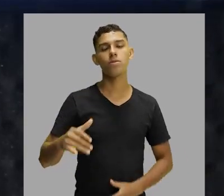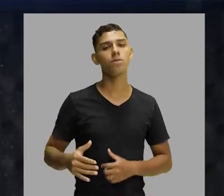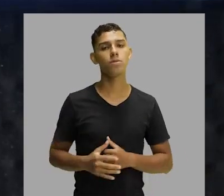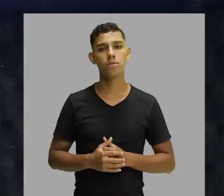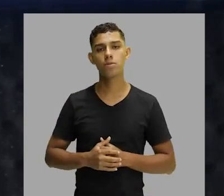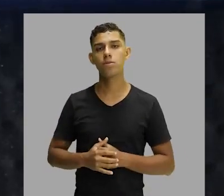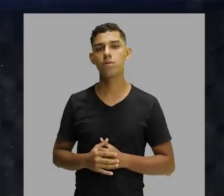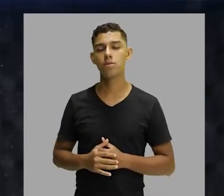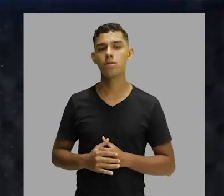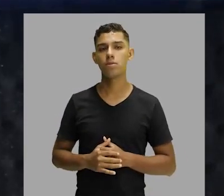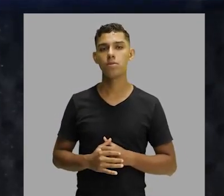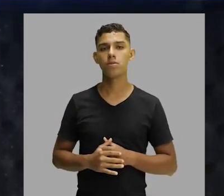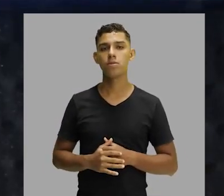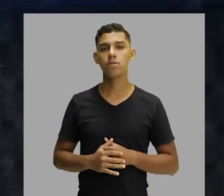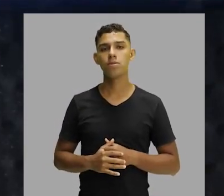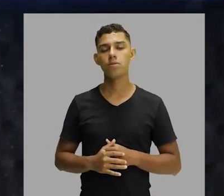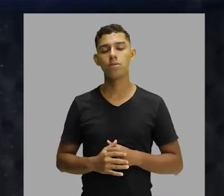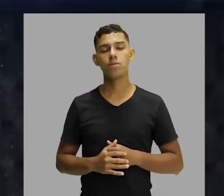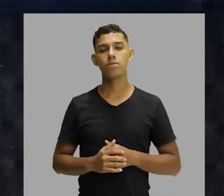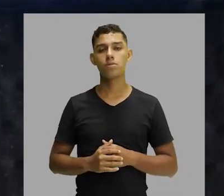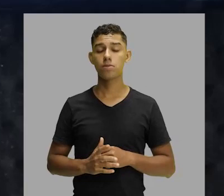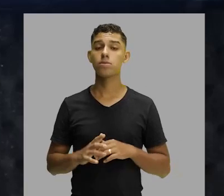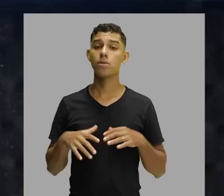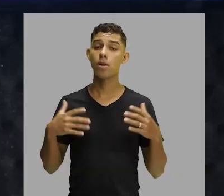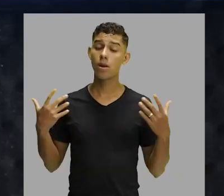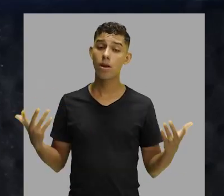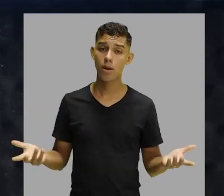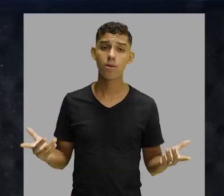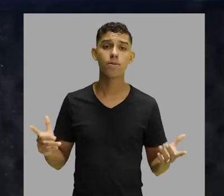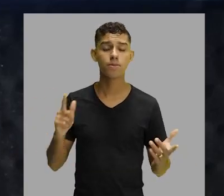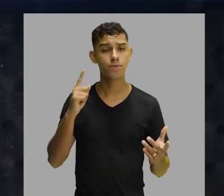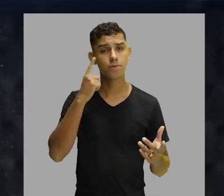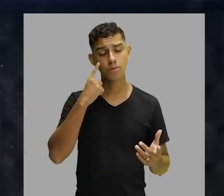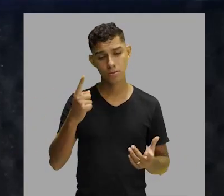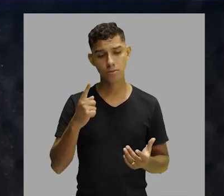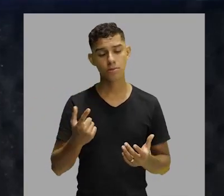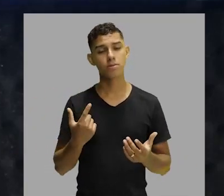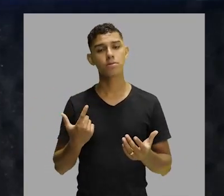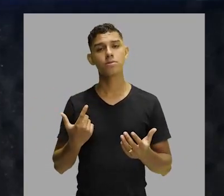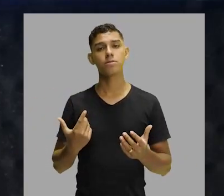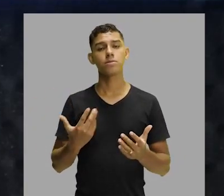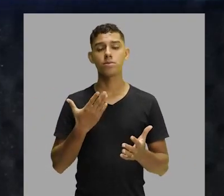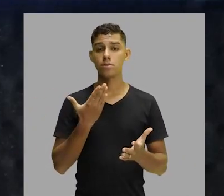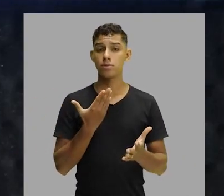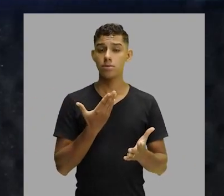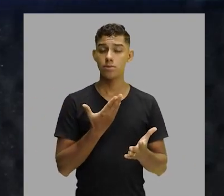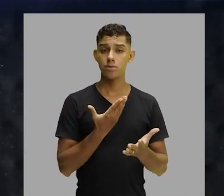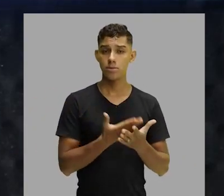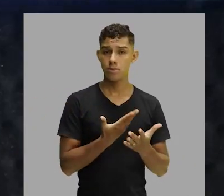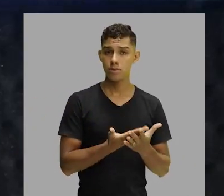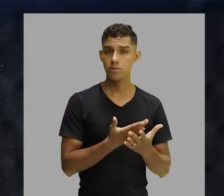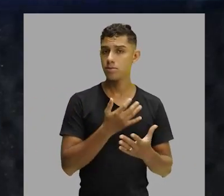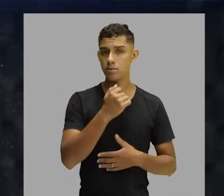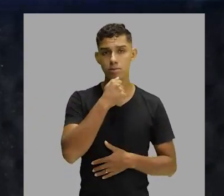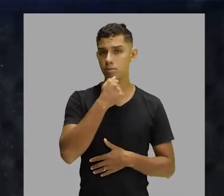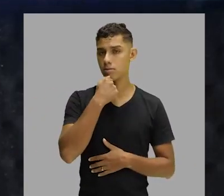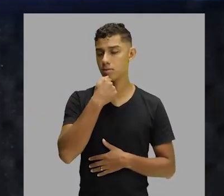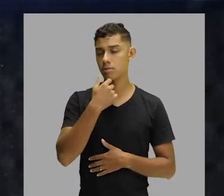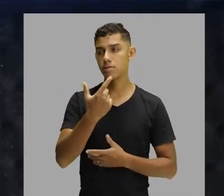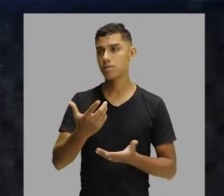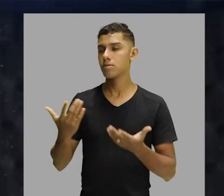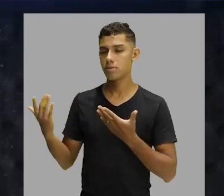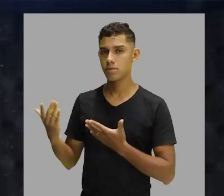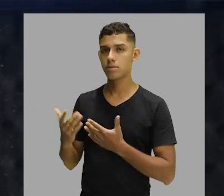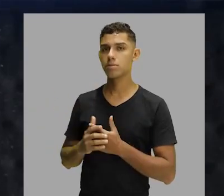corrente. Então desta forma que nós vimos na aula. Okay? Mais uma vez, se você não viu a aula